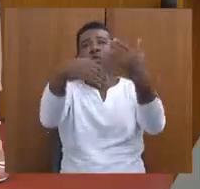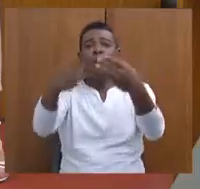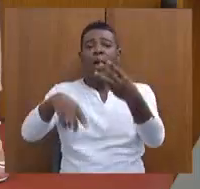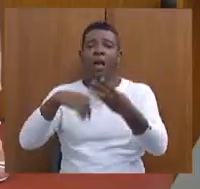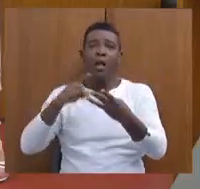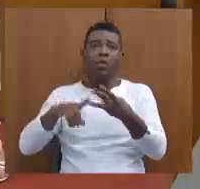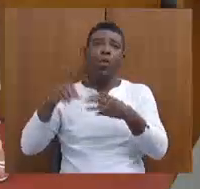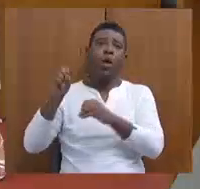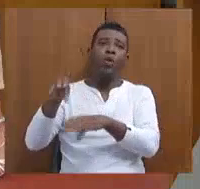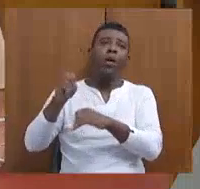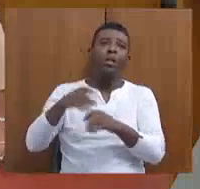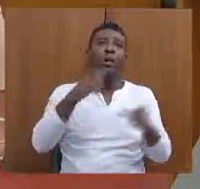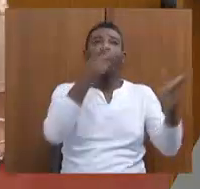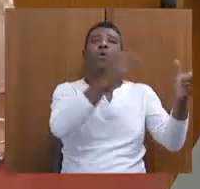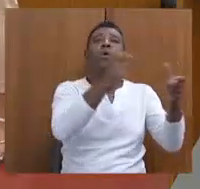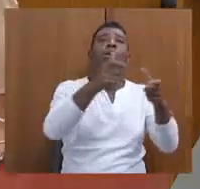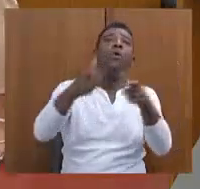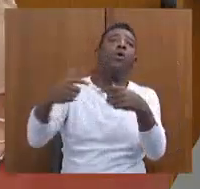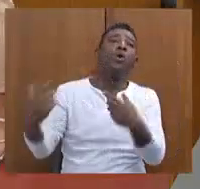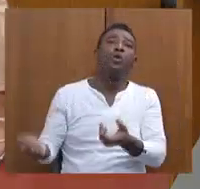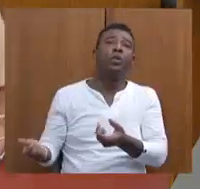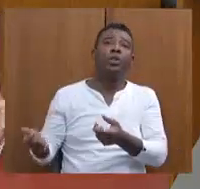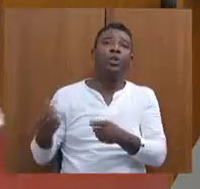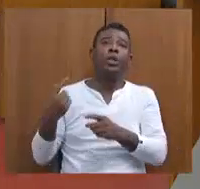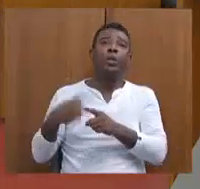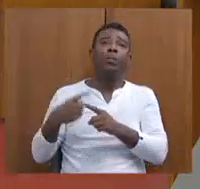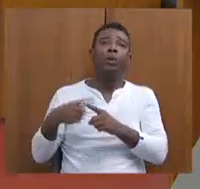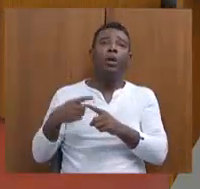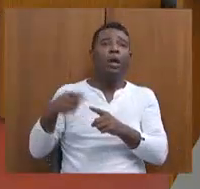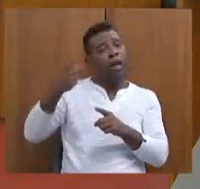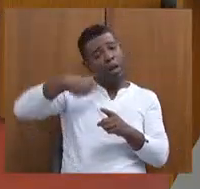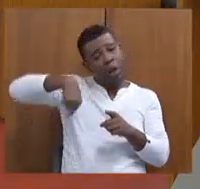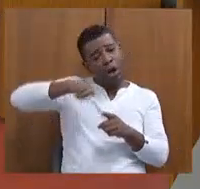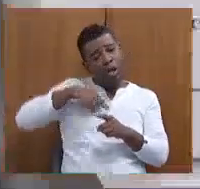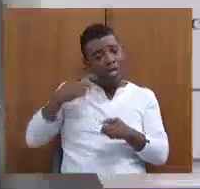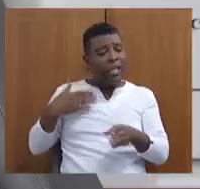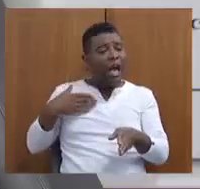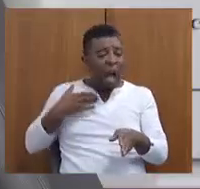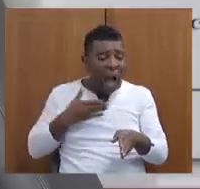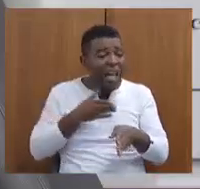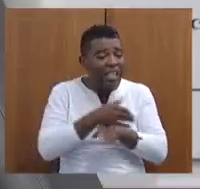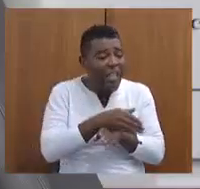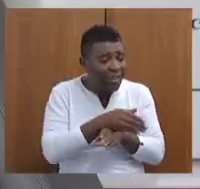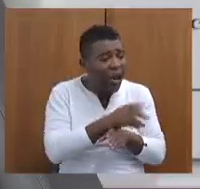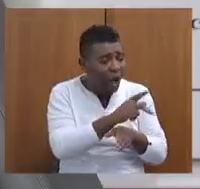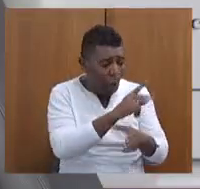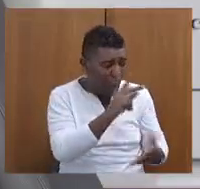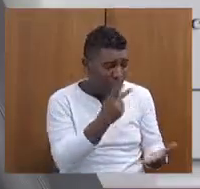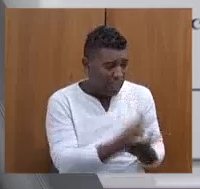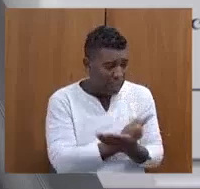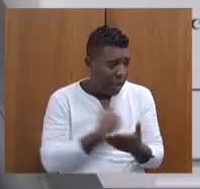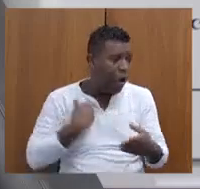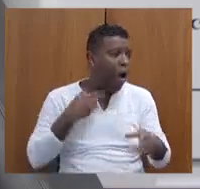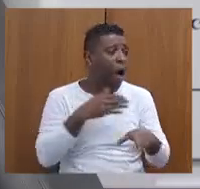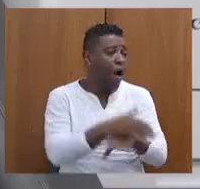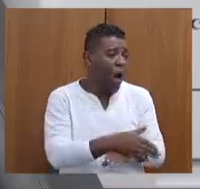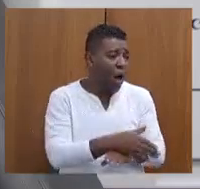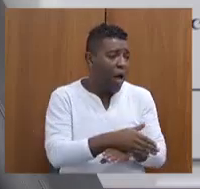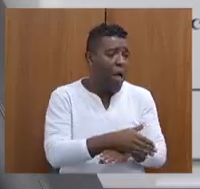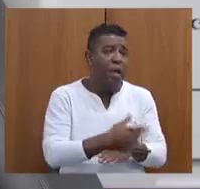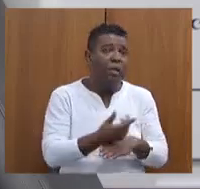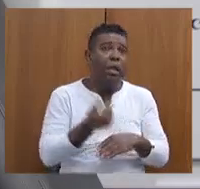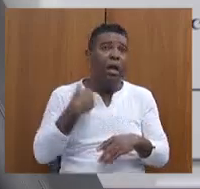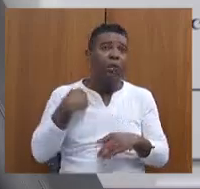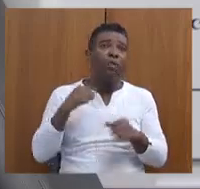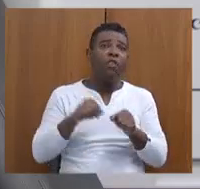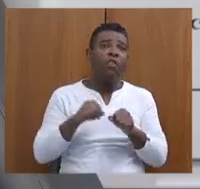a gente não pode é ter acesso à medida que elas vão acontecendo nós estamos falando de nós não estamos falando de algo pequeno então acho que eu vou fazer